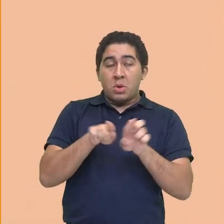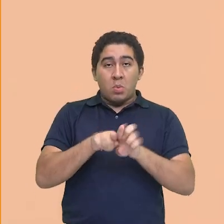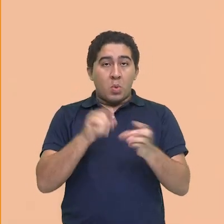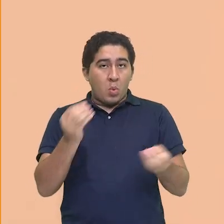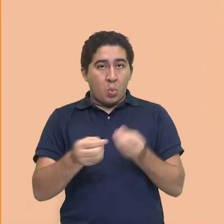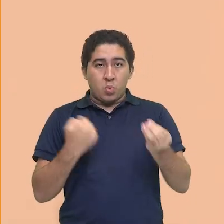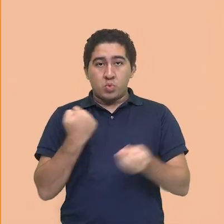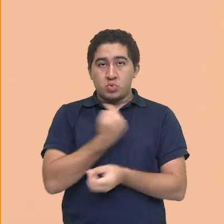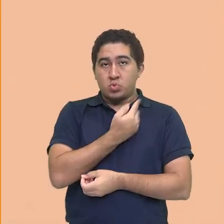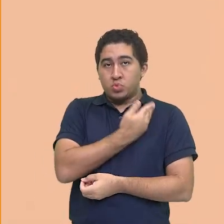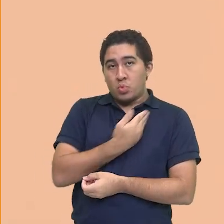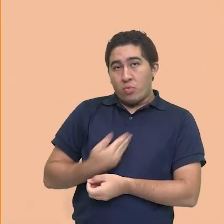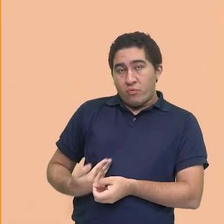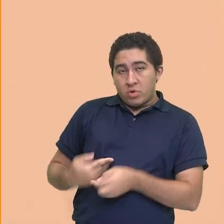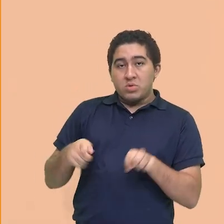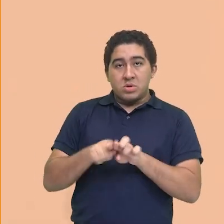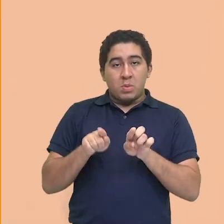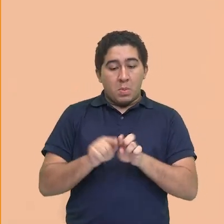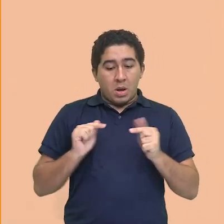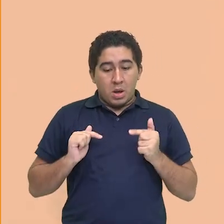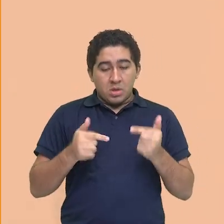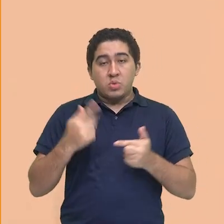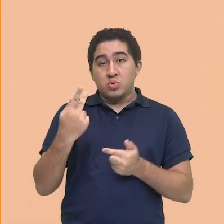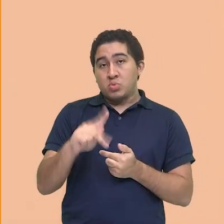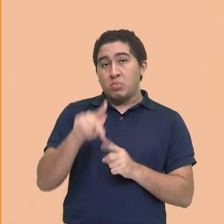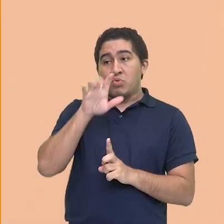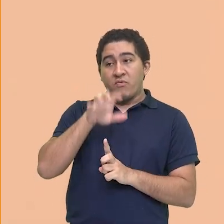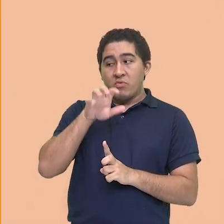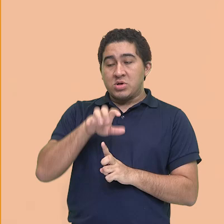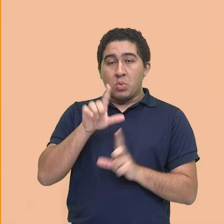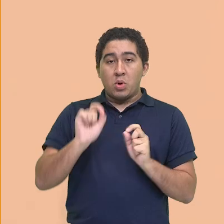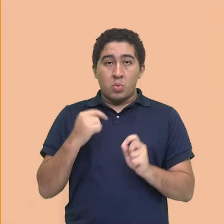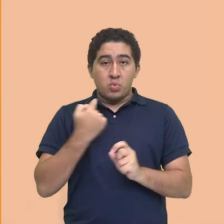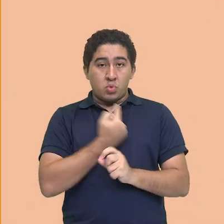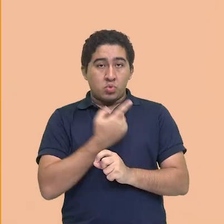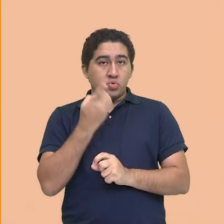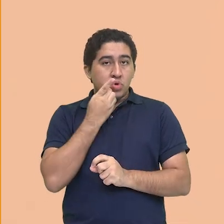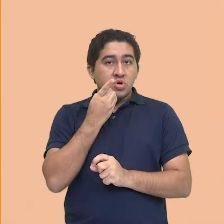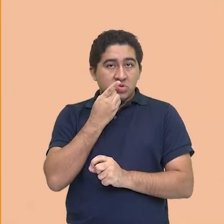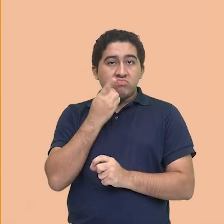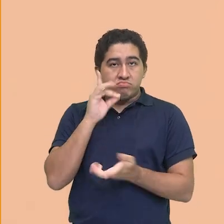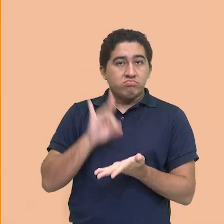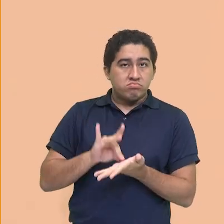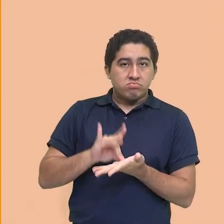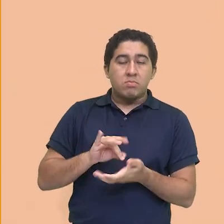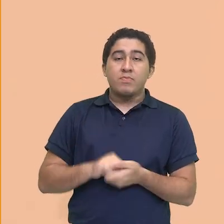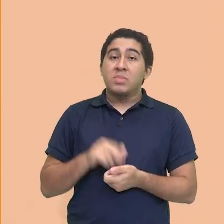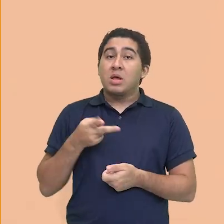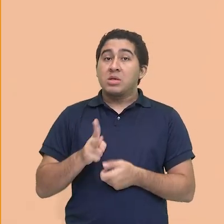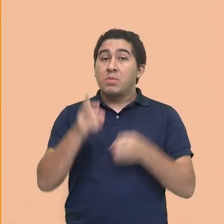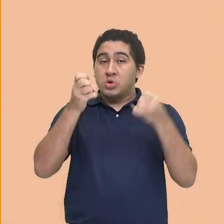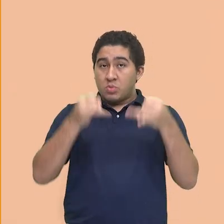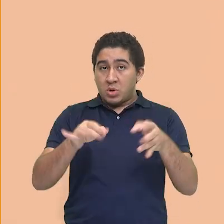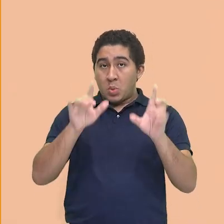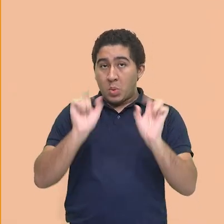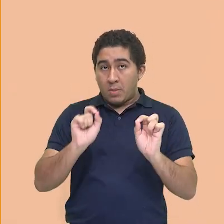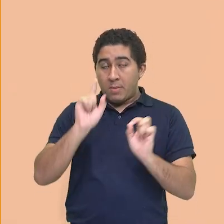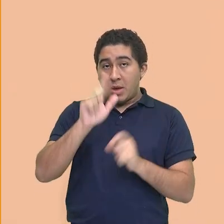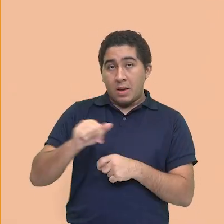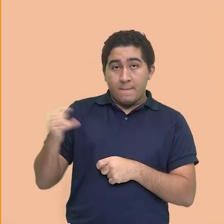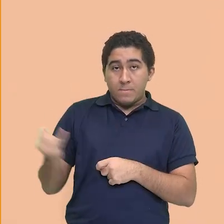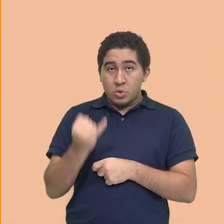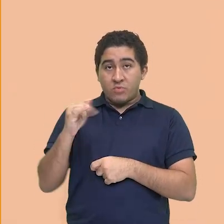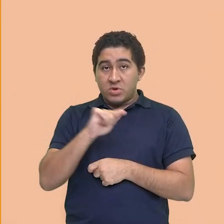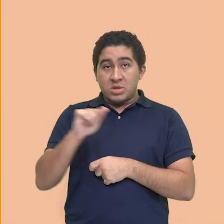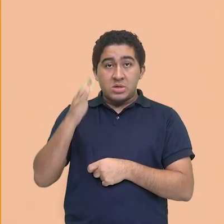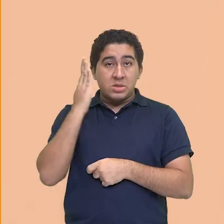nossos governos e suas ações afetam o nosso cotidiano. Né? Sempre falo para vocês que é importante que